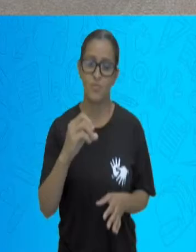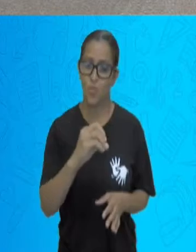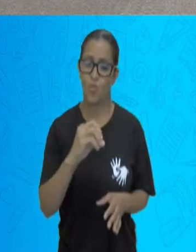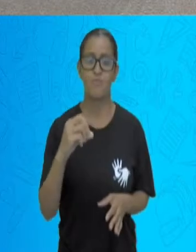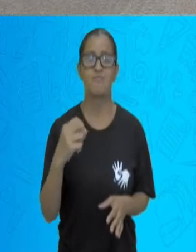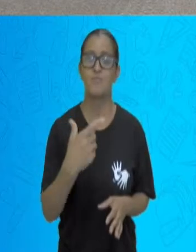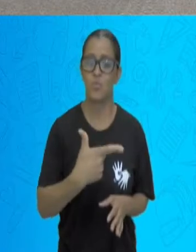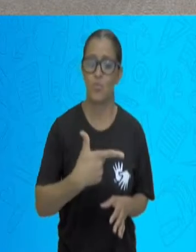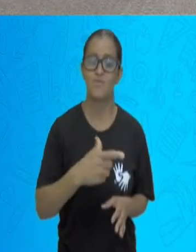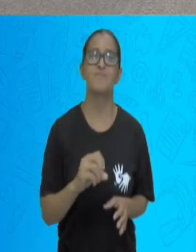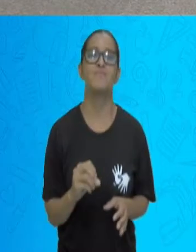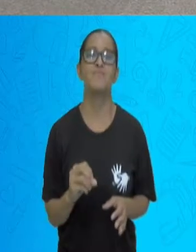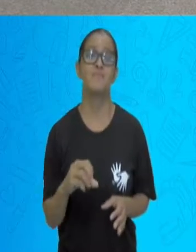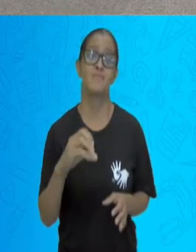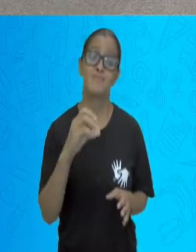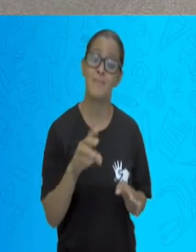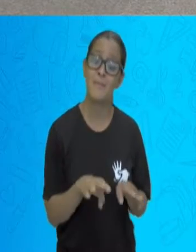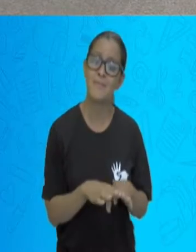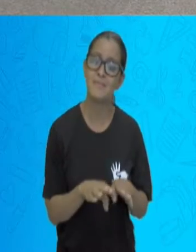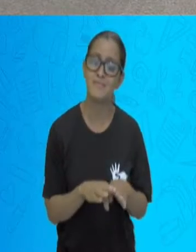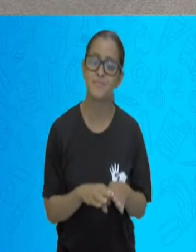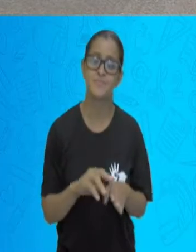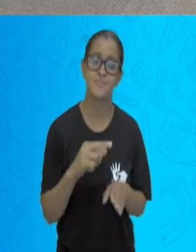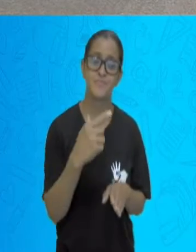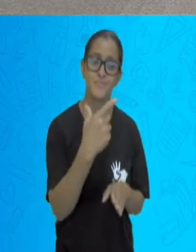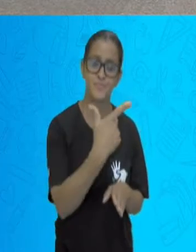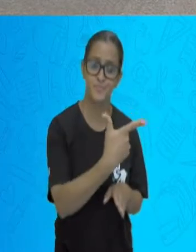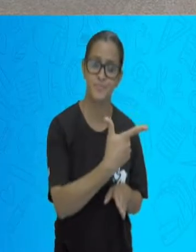gás carbônico, ele tem vários outros